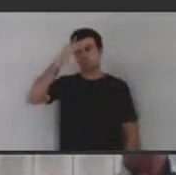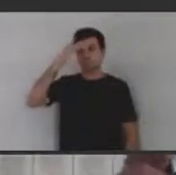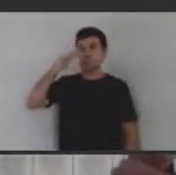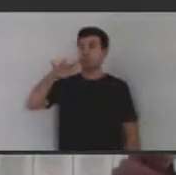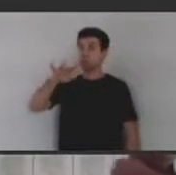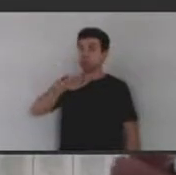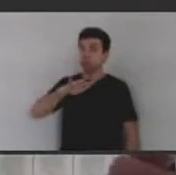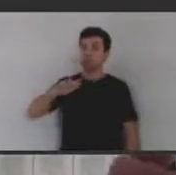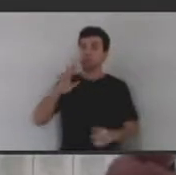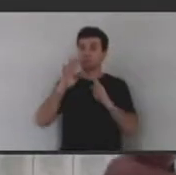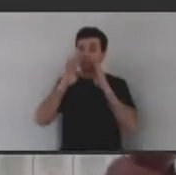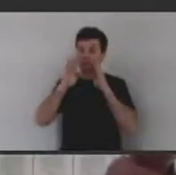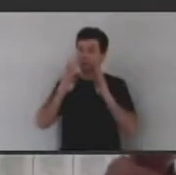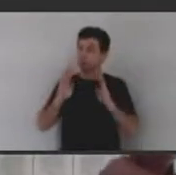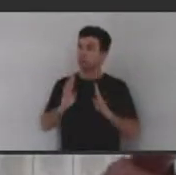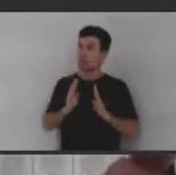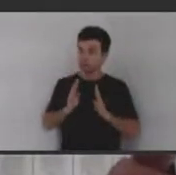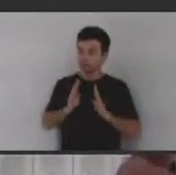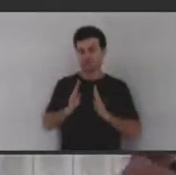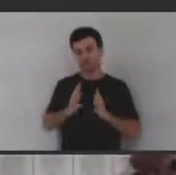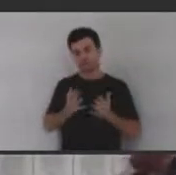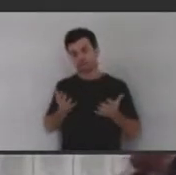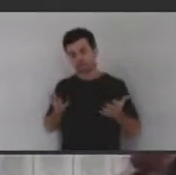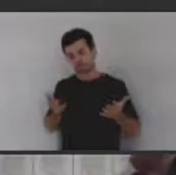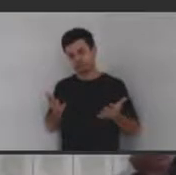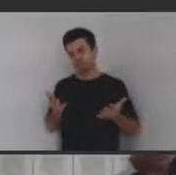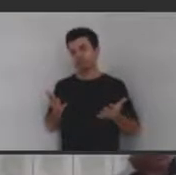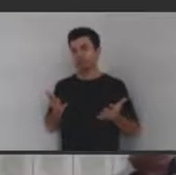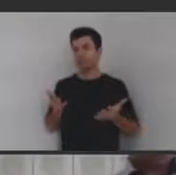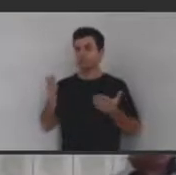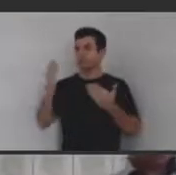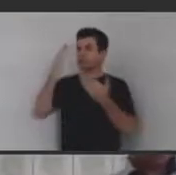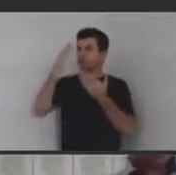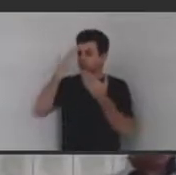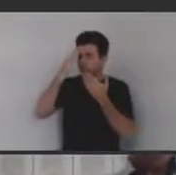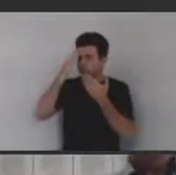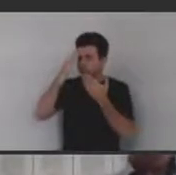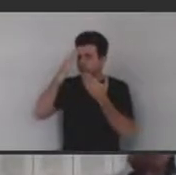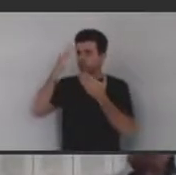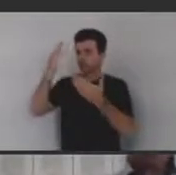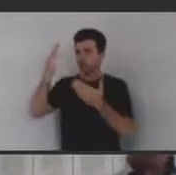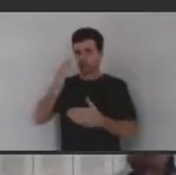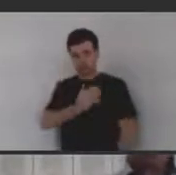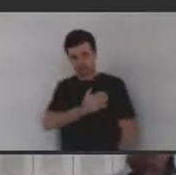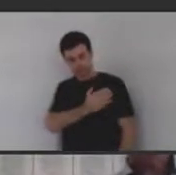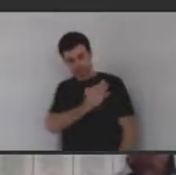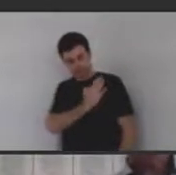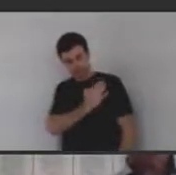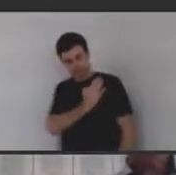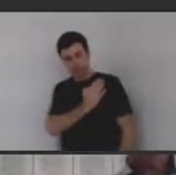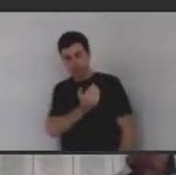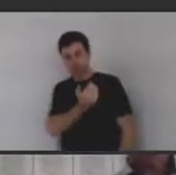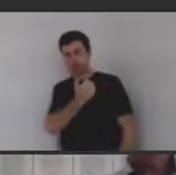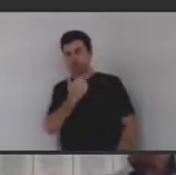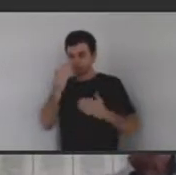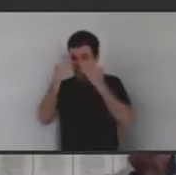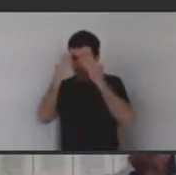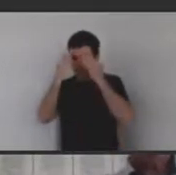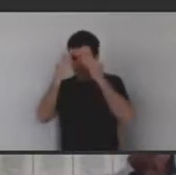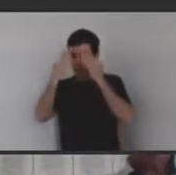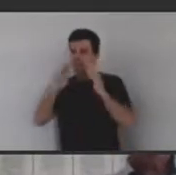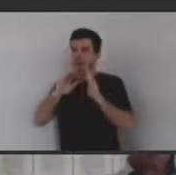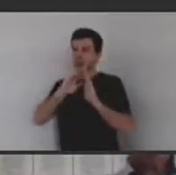ouvem. Queremos aqui, Senhor, agradecer. Nosso coração é de gratidão. Muito obrigado. E tudo isso